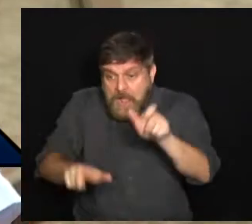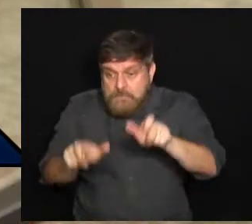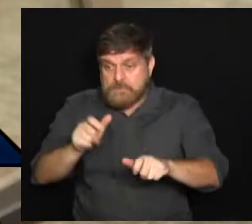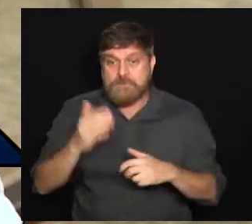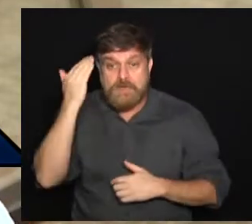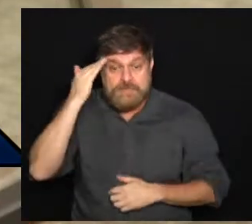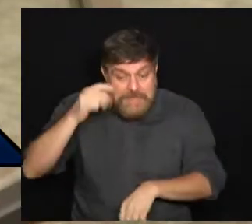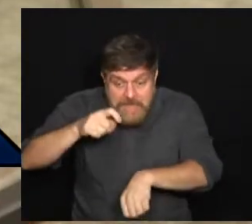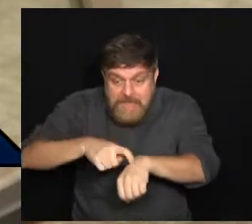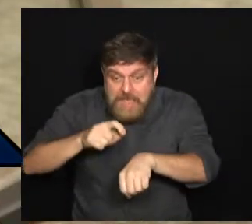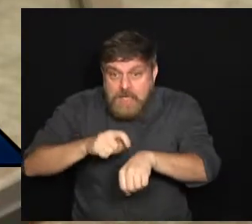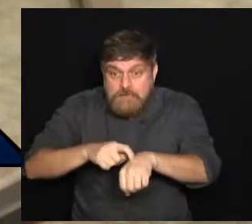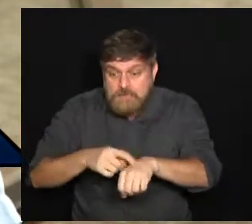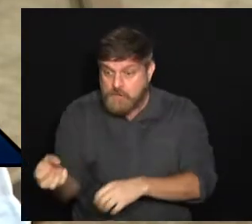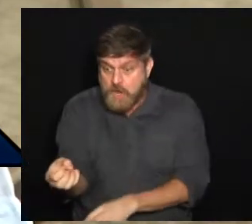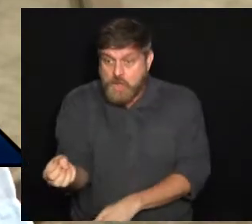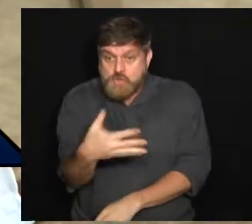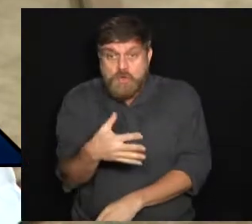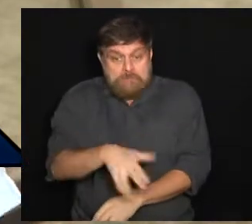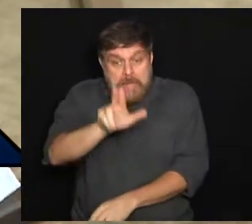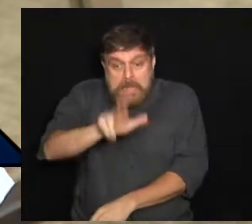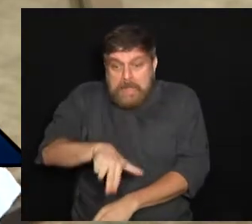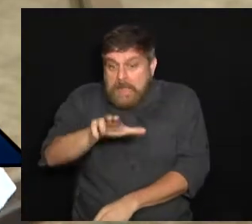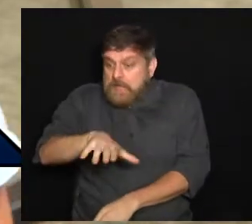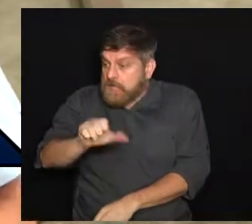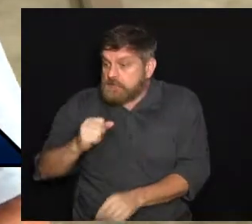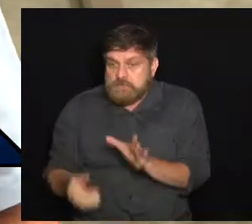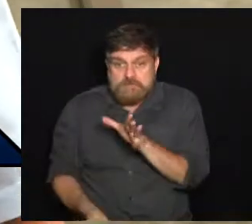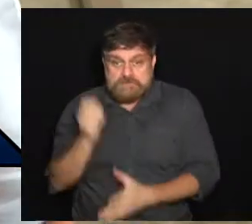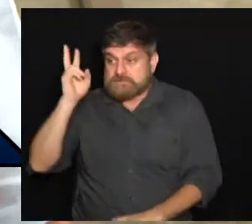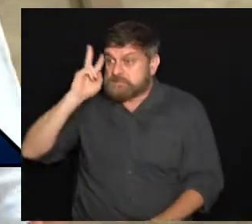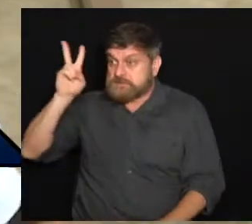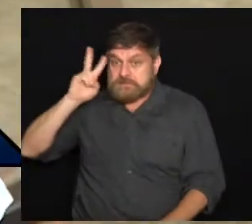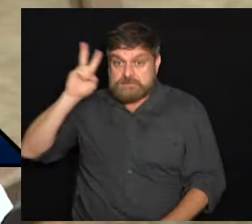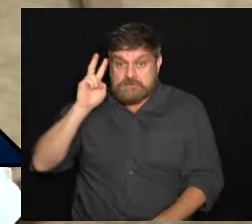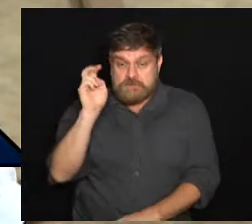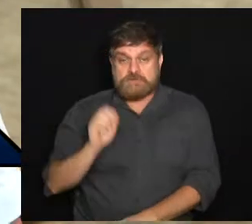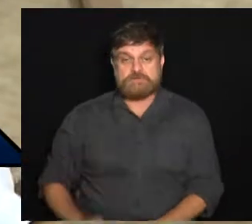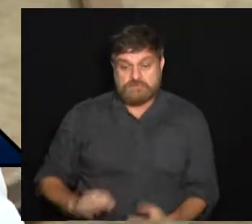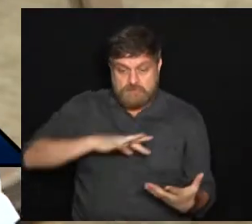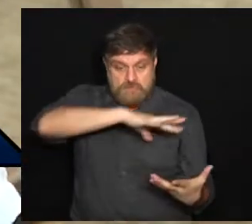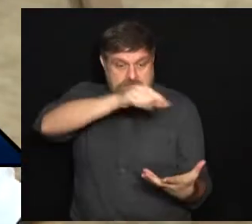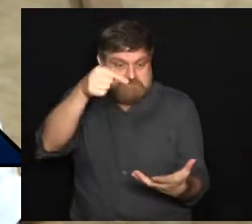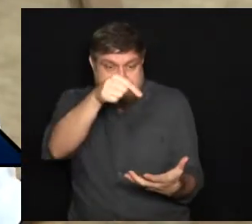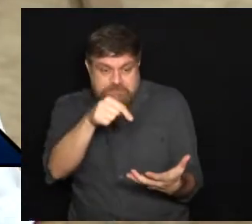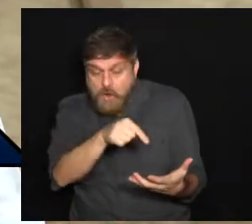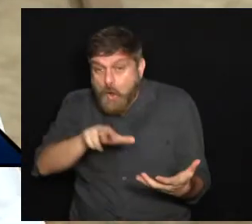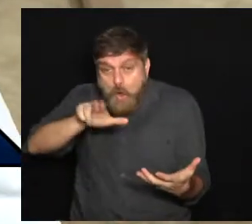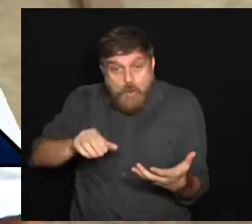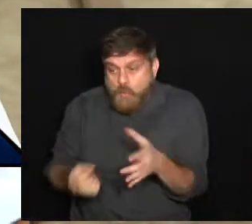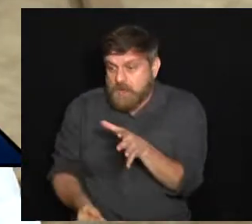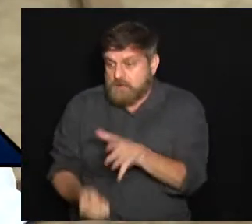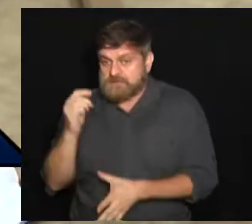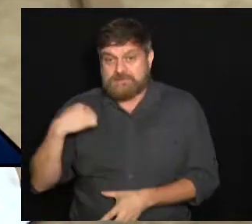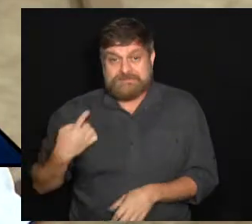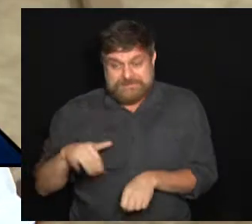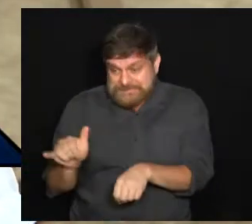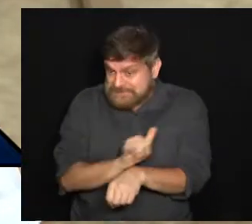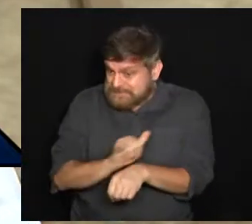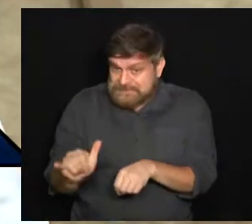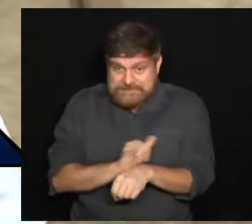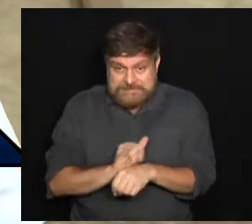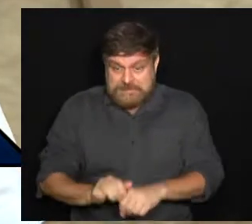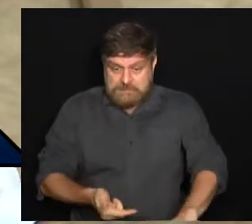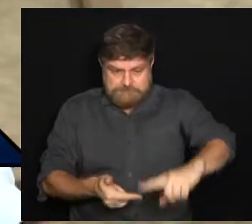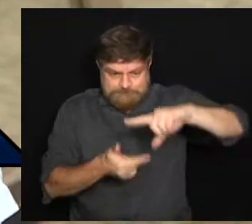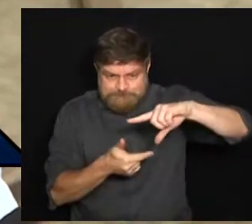estamos vivendo um momento novo, distinto na história da humanidade, na verdade, em que medidas muito drásticas são as únicas medidas